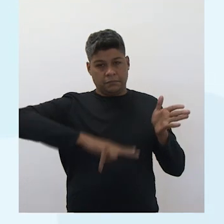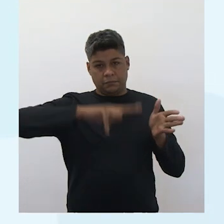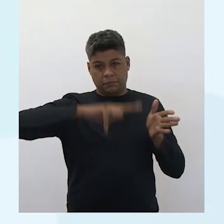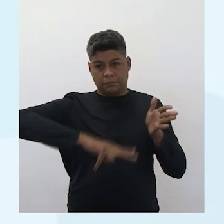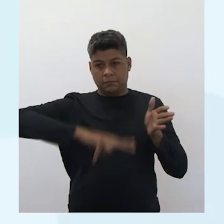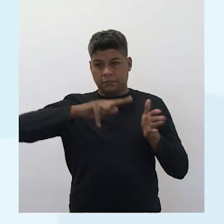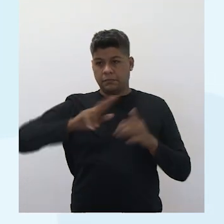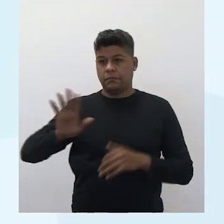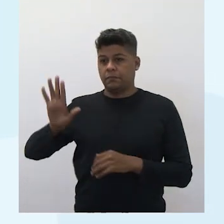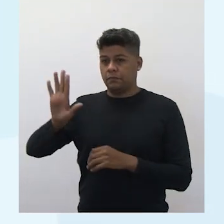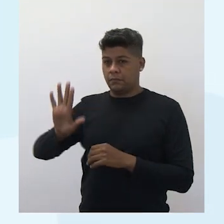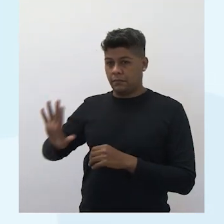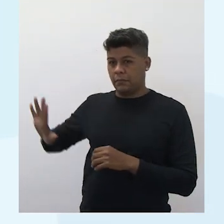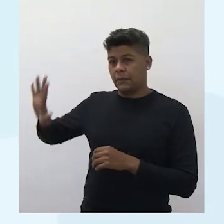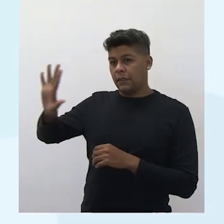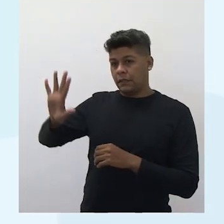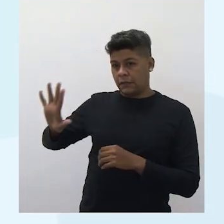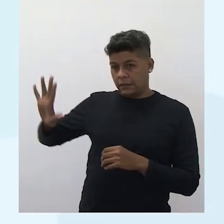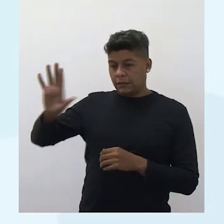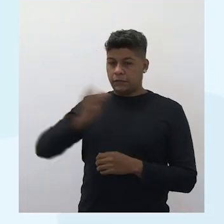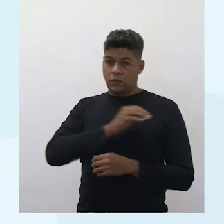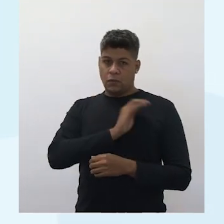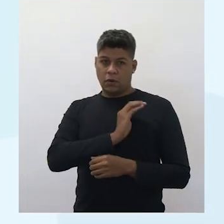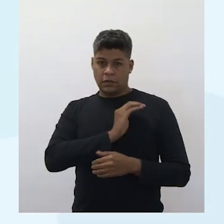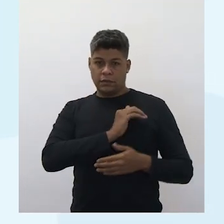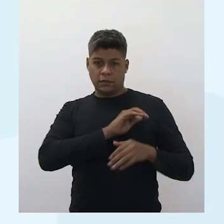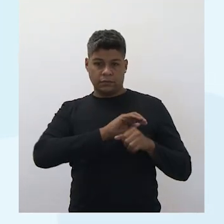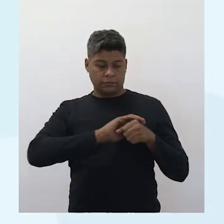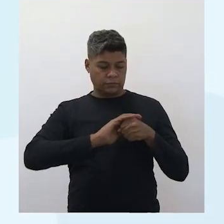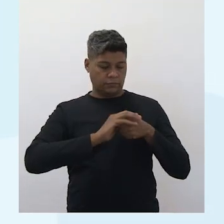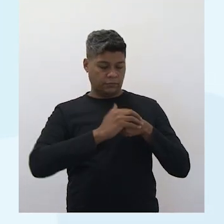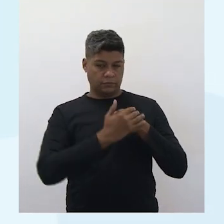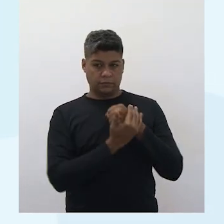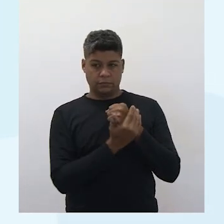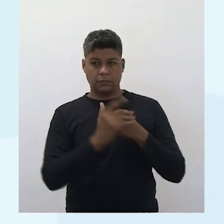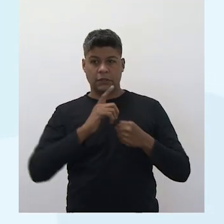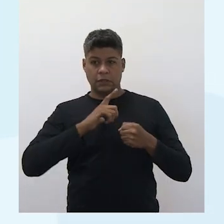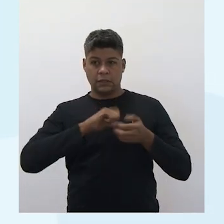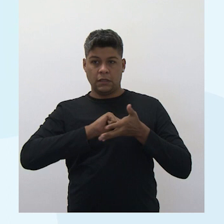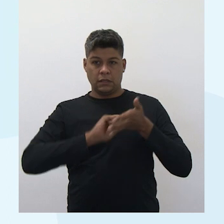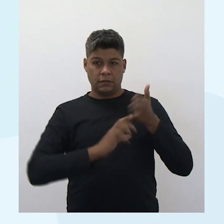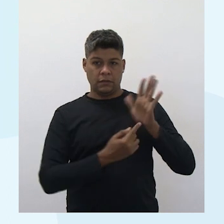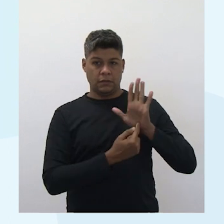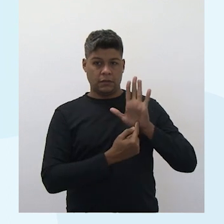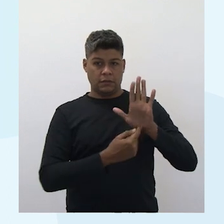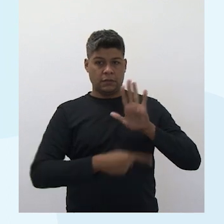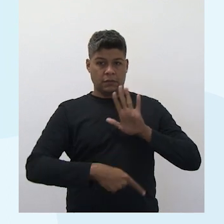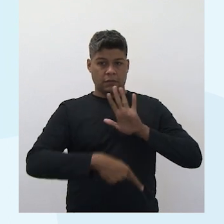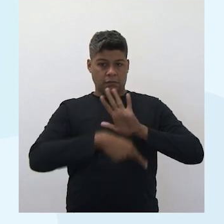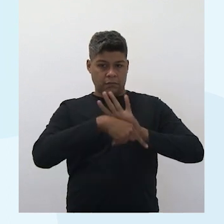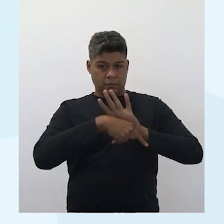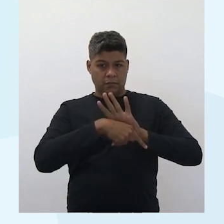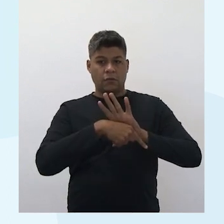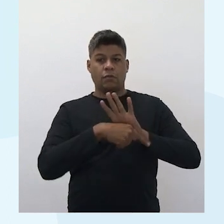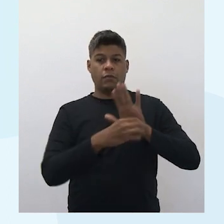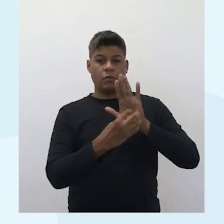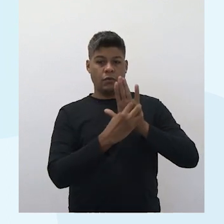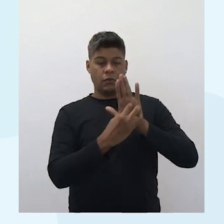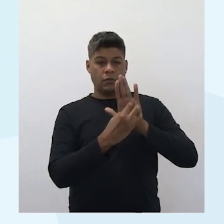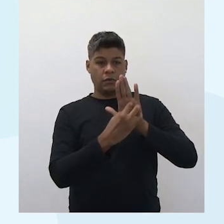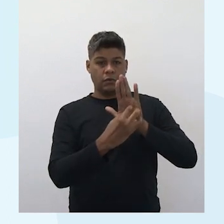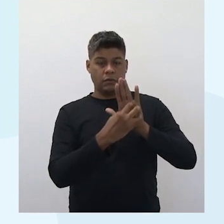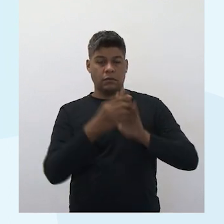da imagem, a parede do coração. Então, nós temos uma atividade aí destacada pelo o currículo em ação